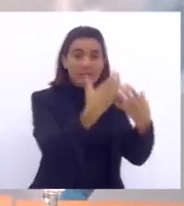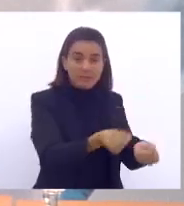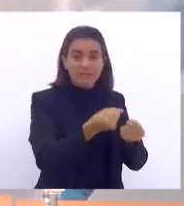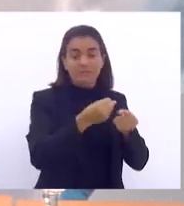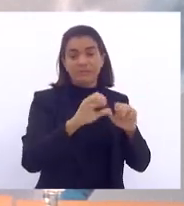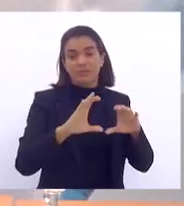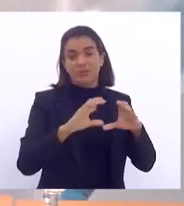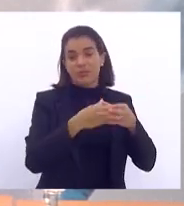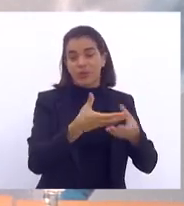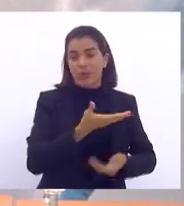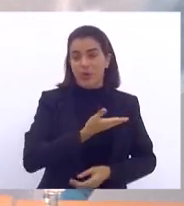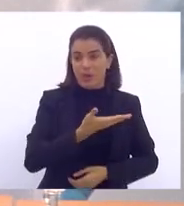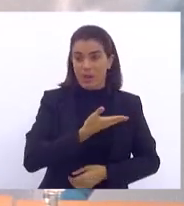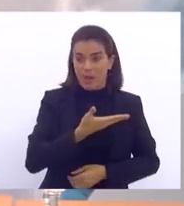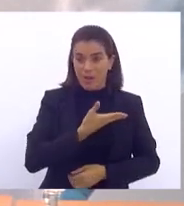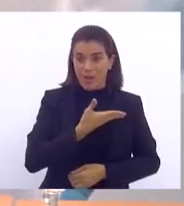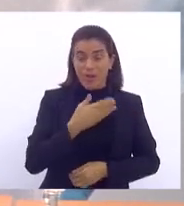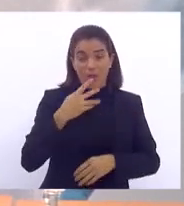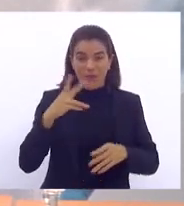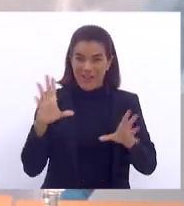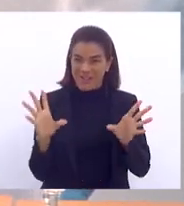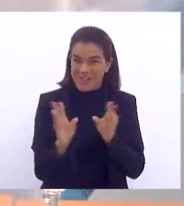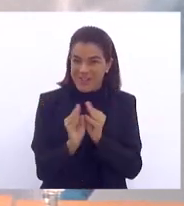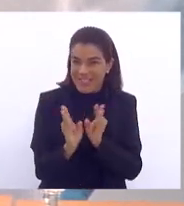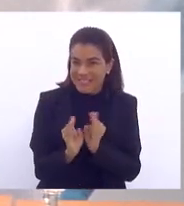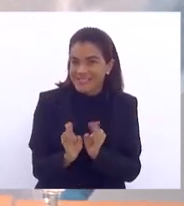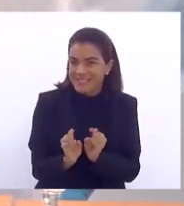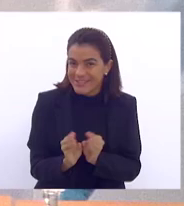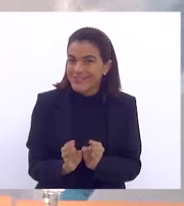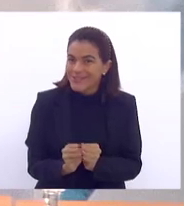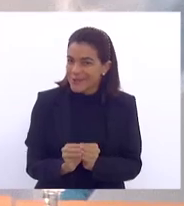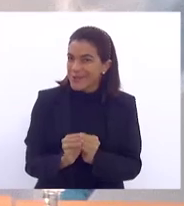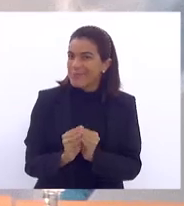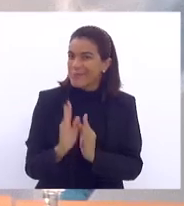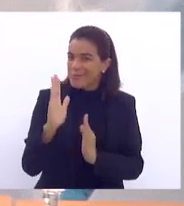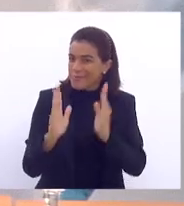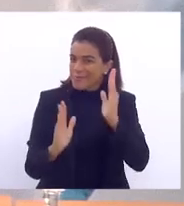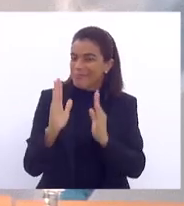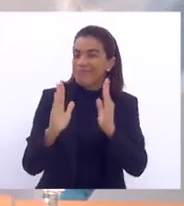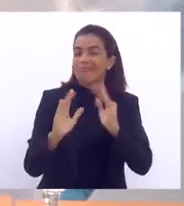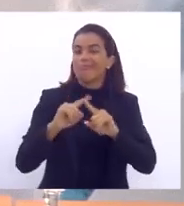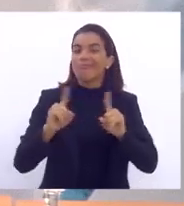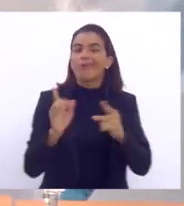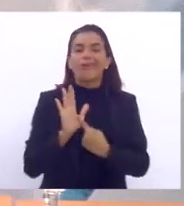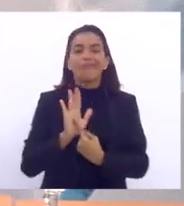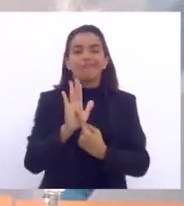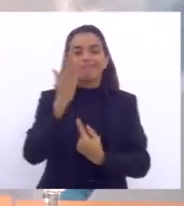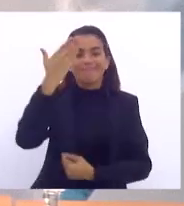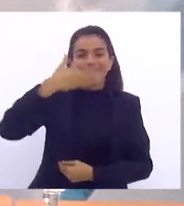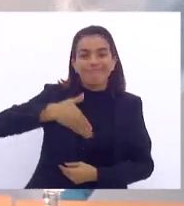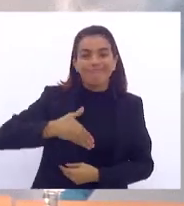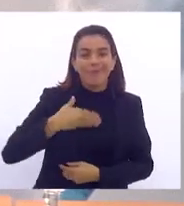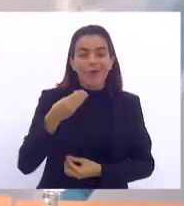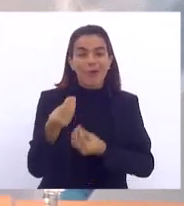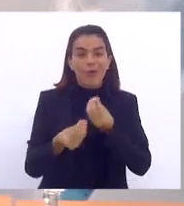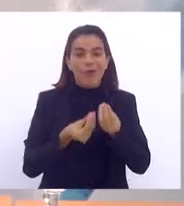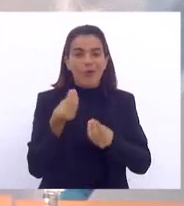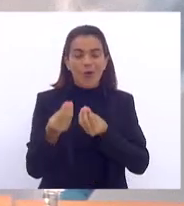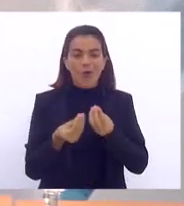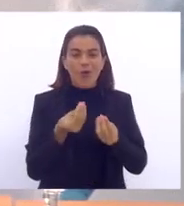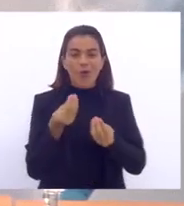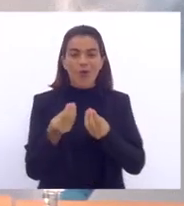feito eu tô fazendo esse resumo aqui factual daquele Episódio porque mostra o arroubo